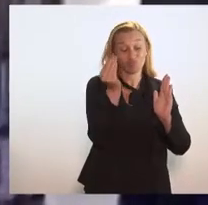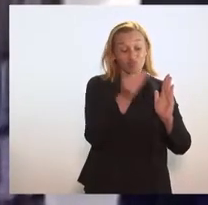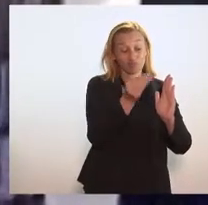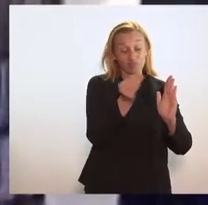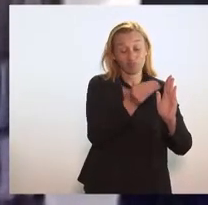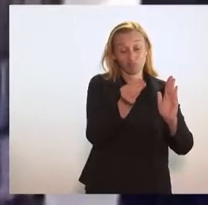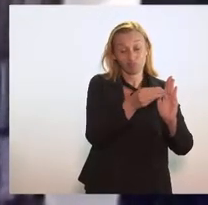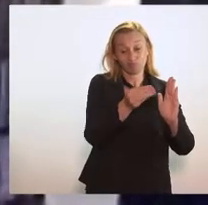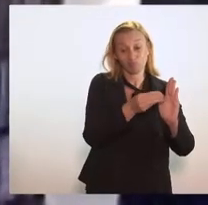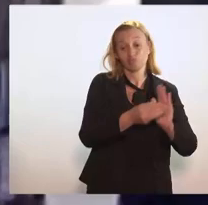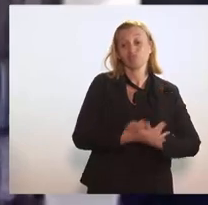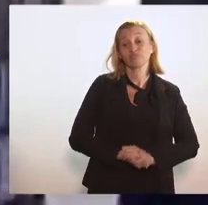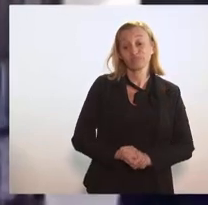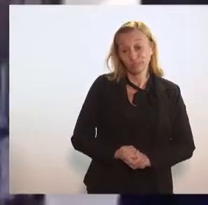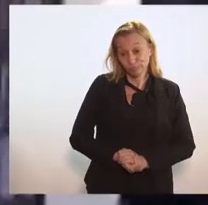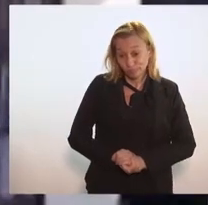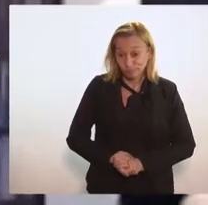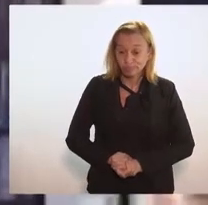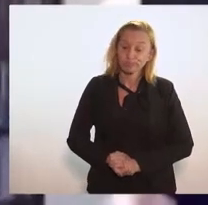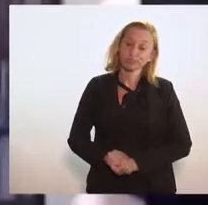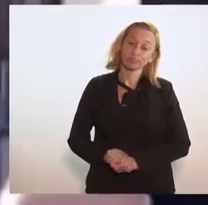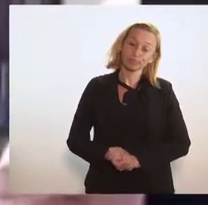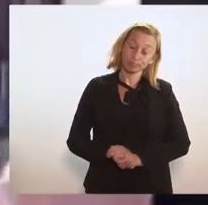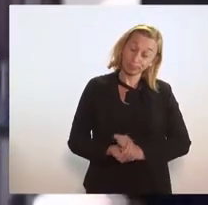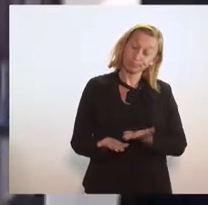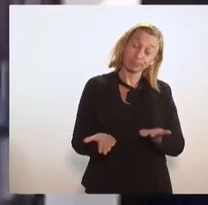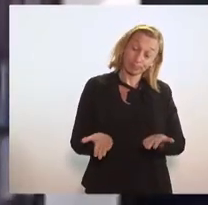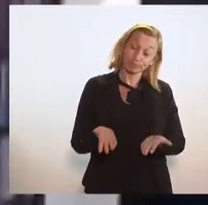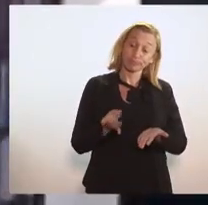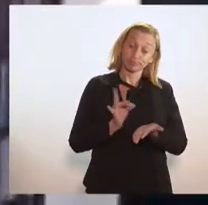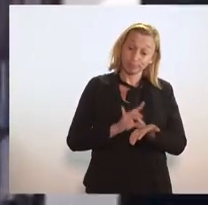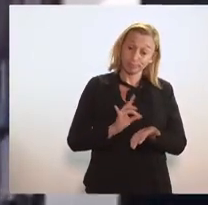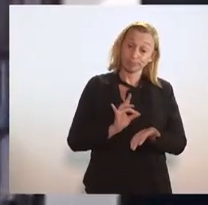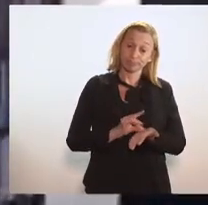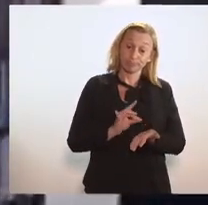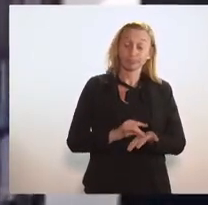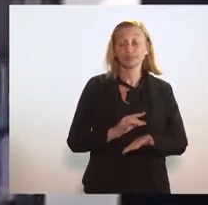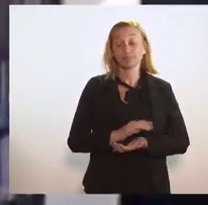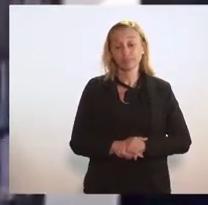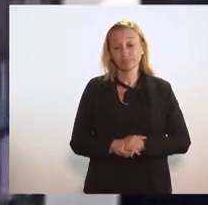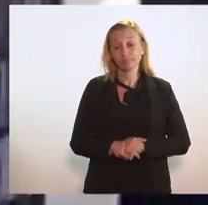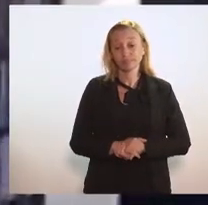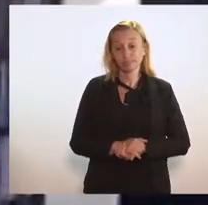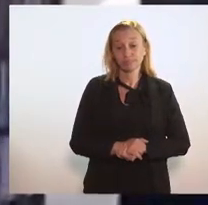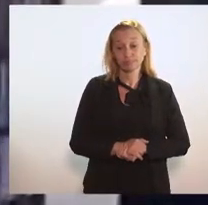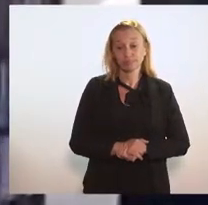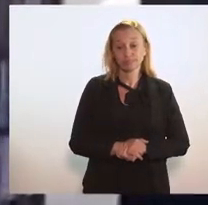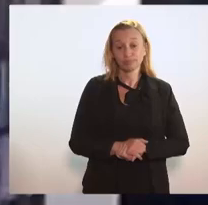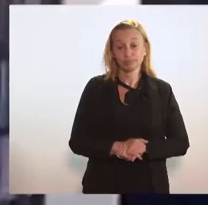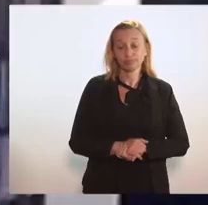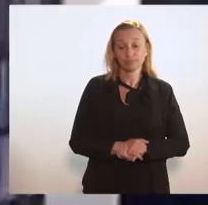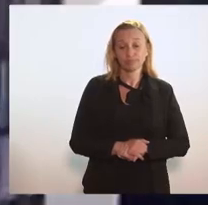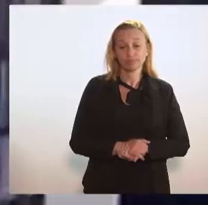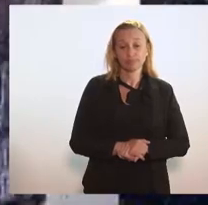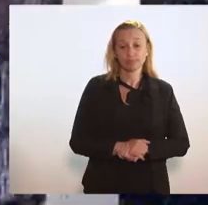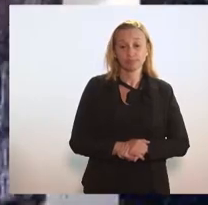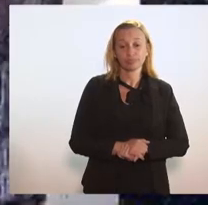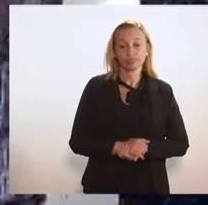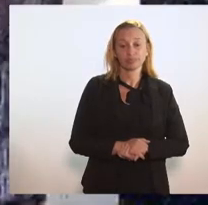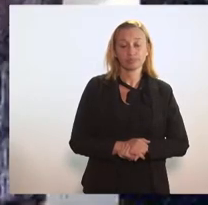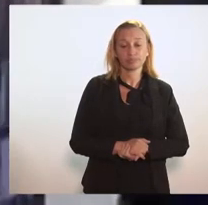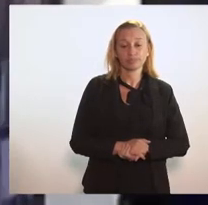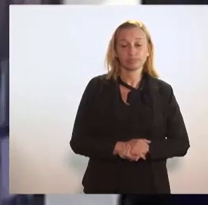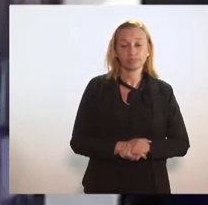obtida sendo é realmente pista como um cumprimento